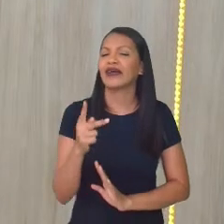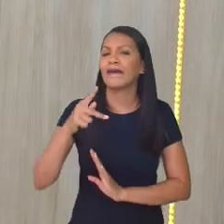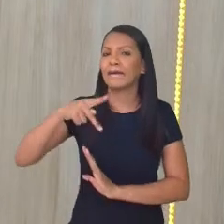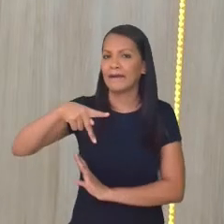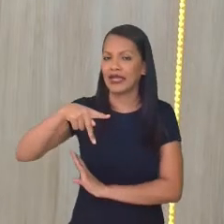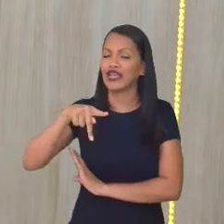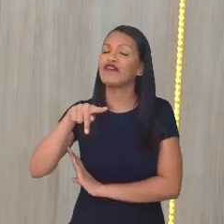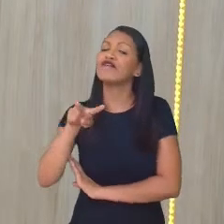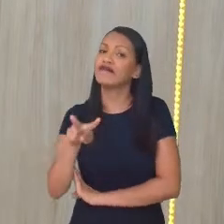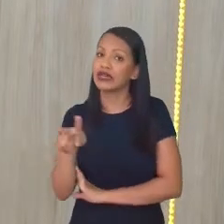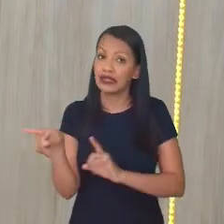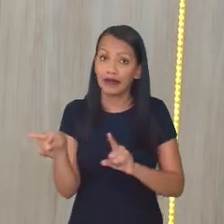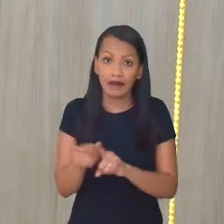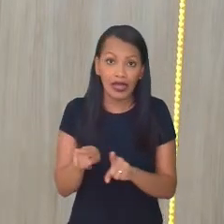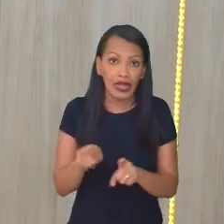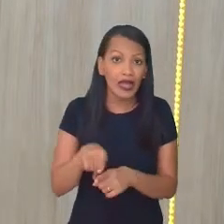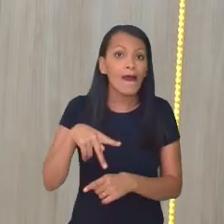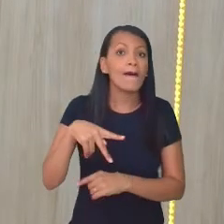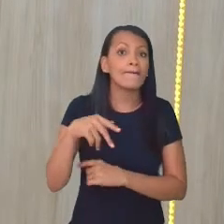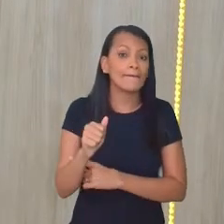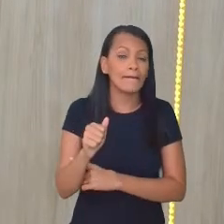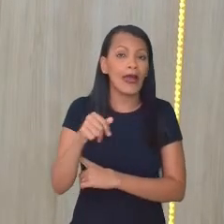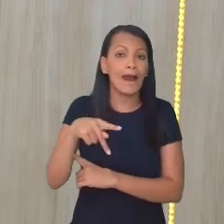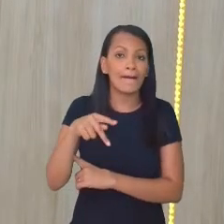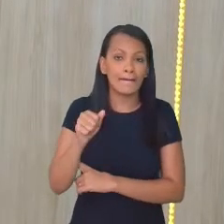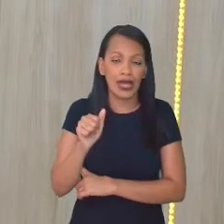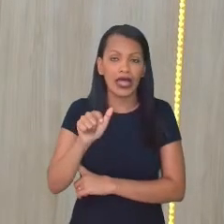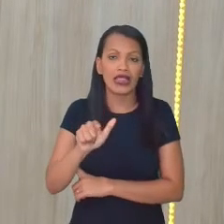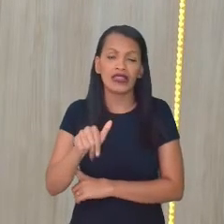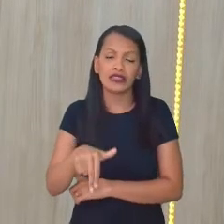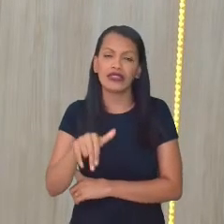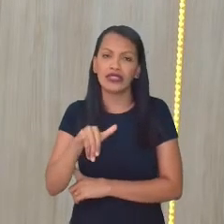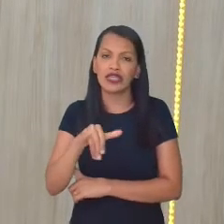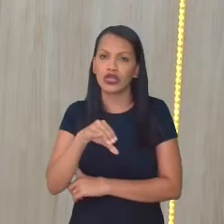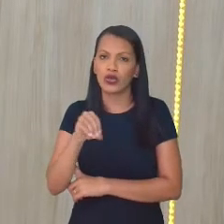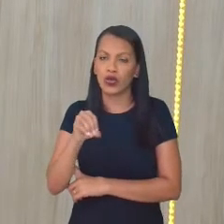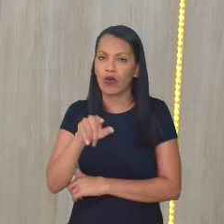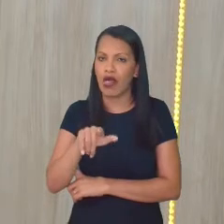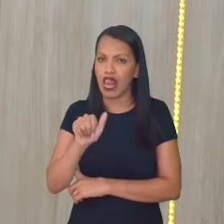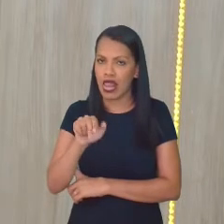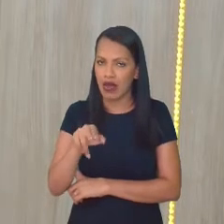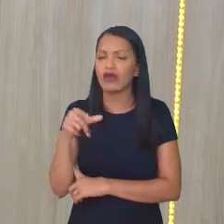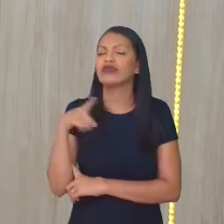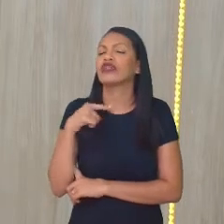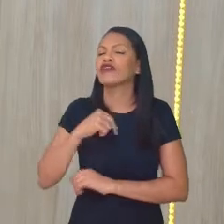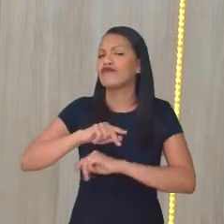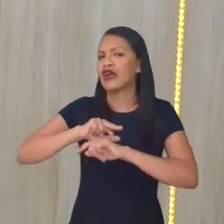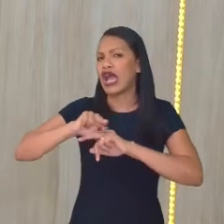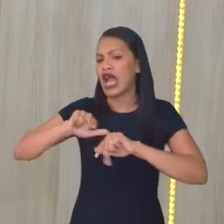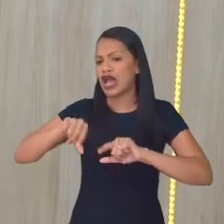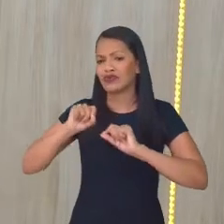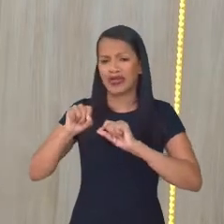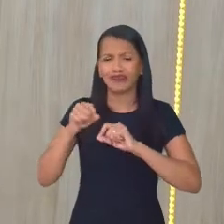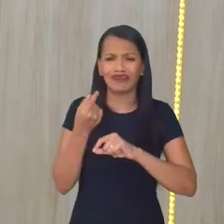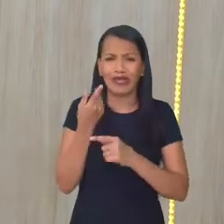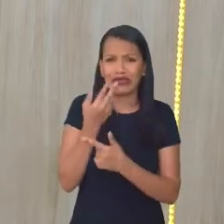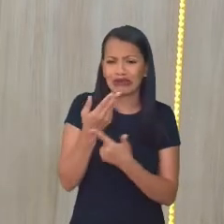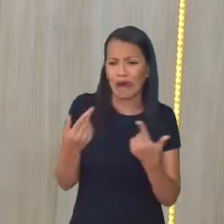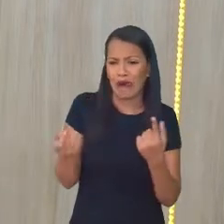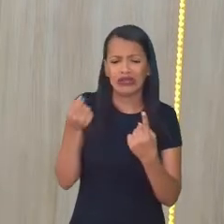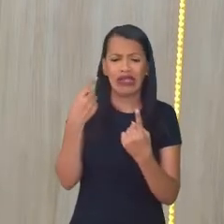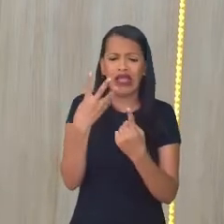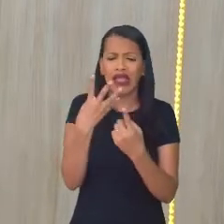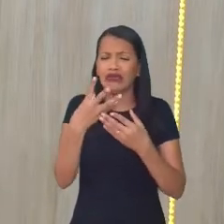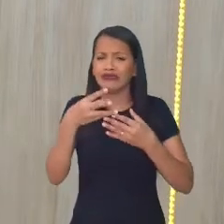Papa Nicolau, que a gente tem que fazer o exame para saber. Então, existem várias infecções, a gonorreia está aí,